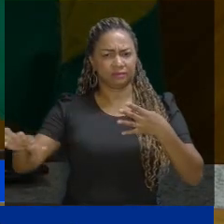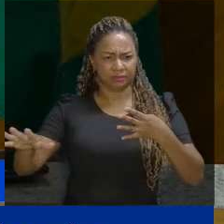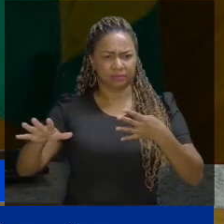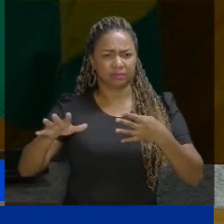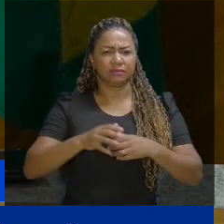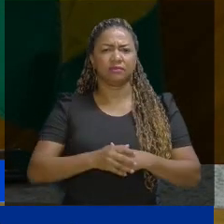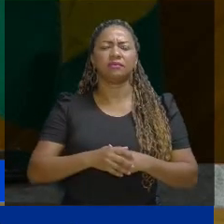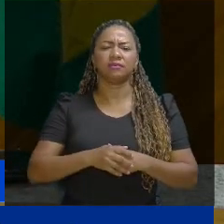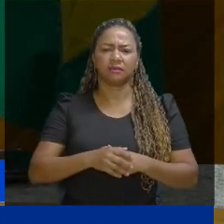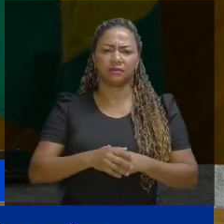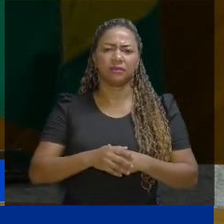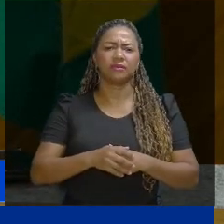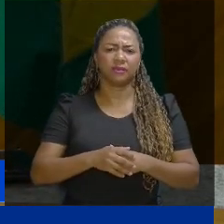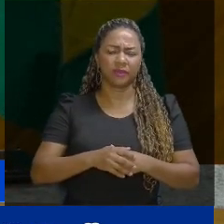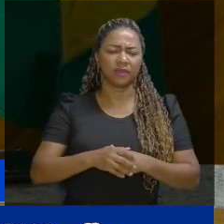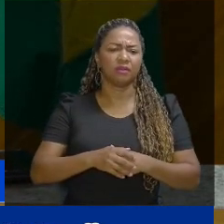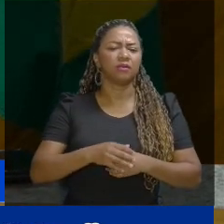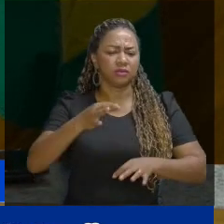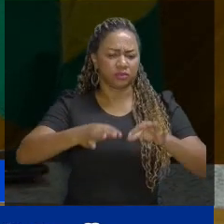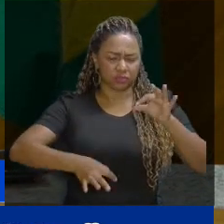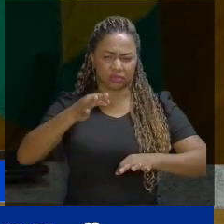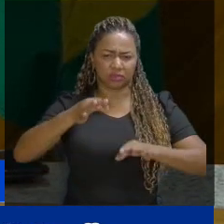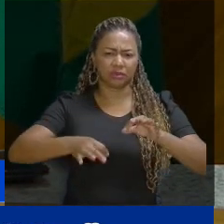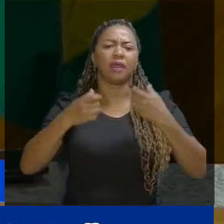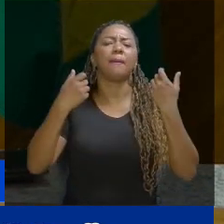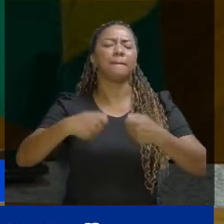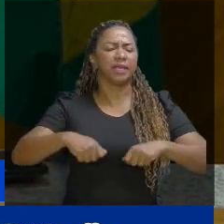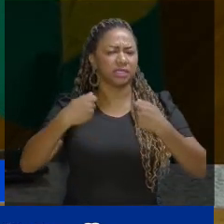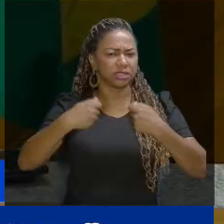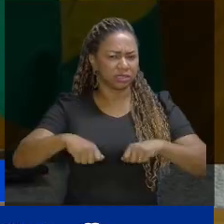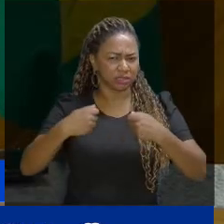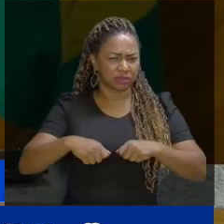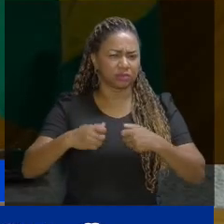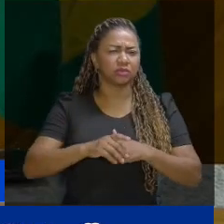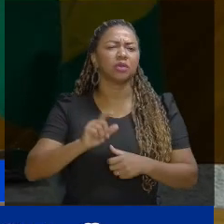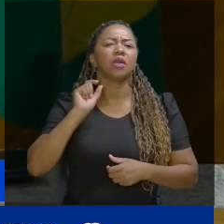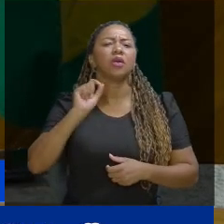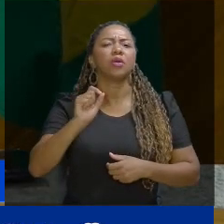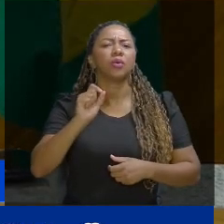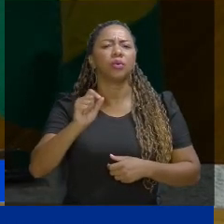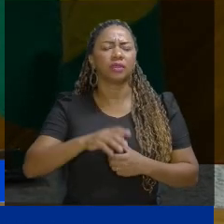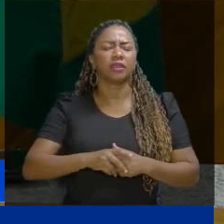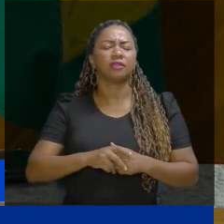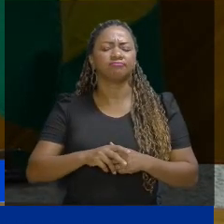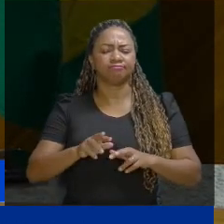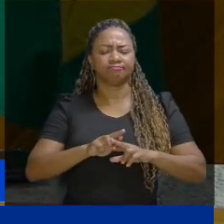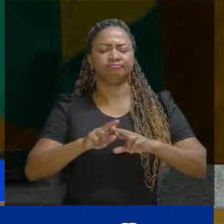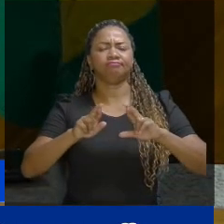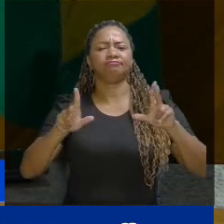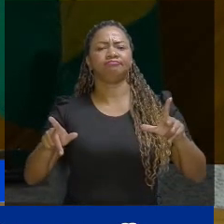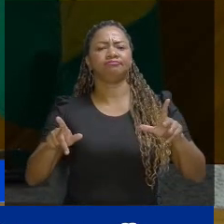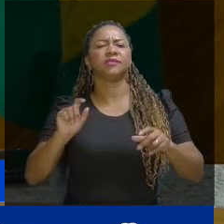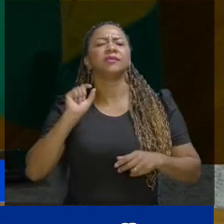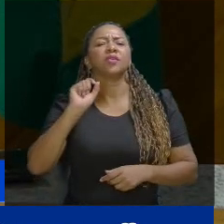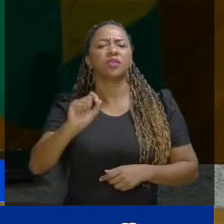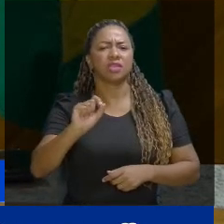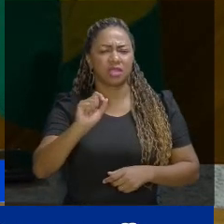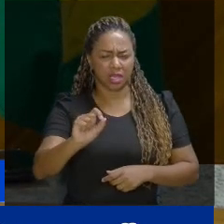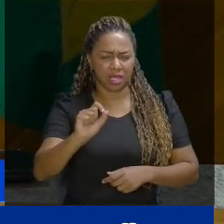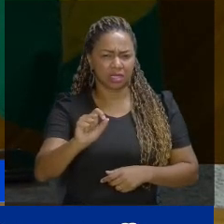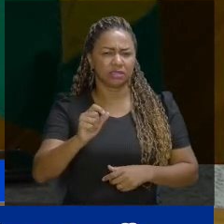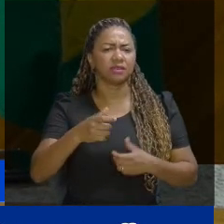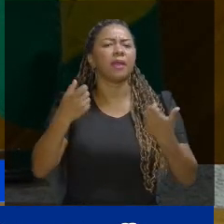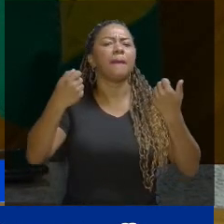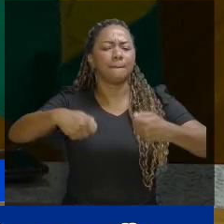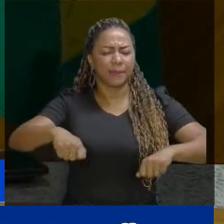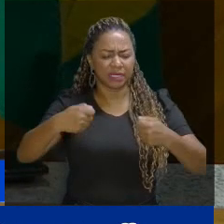for suscitada pela parte, o julgador precisa fazer aquilo que nós chamamos de distinção. O que isso quer dizer? Quer dizer